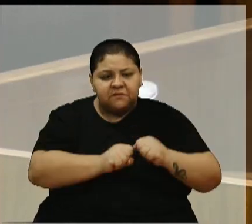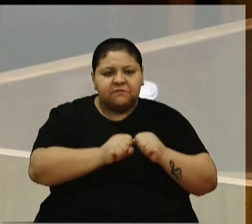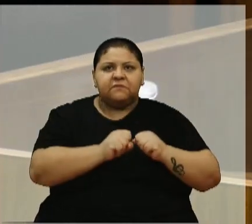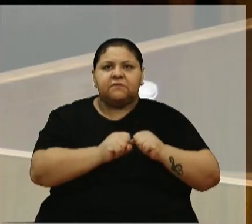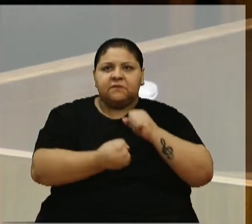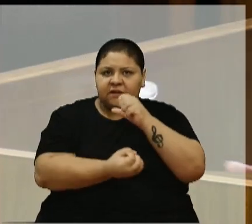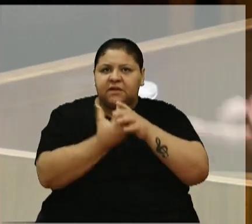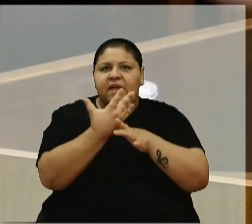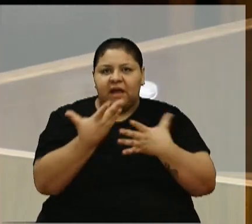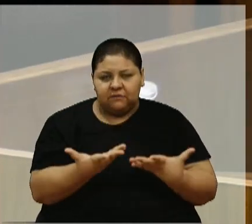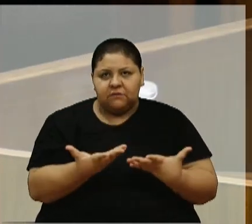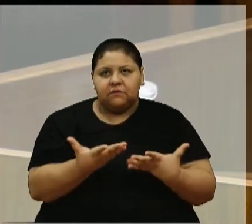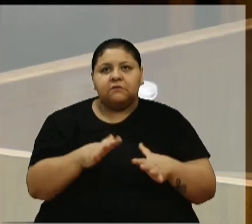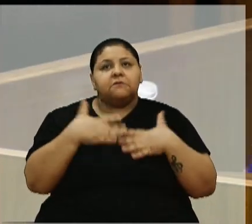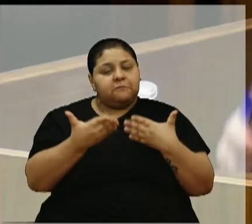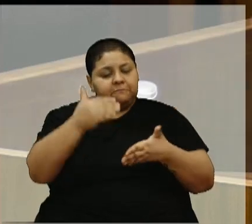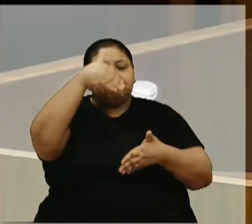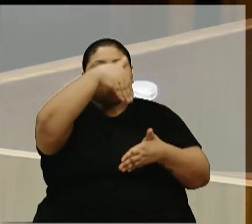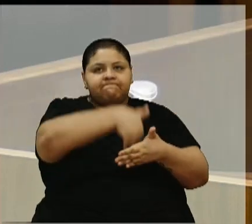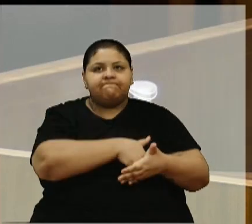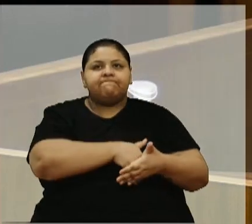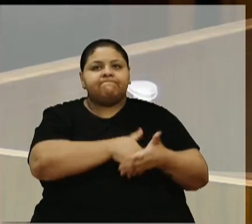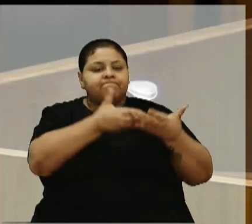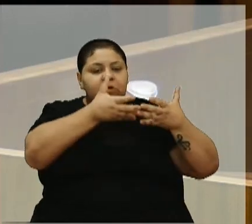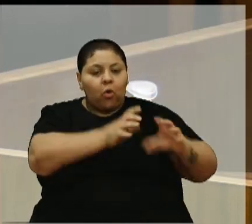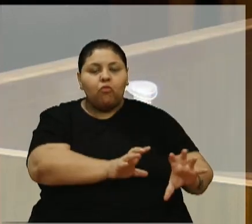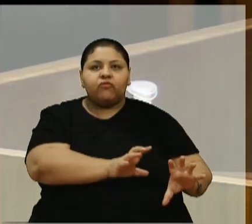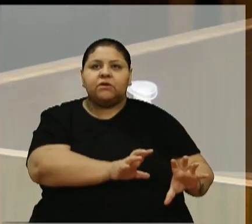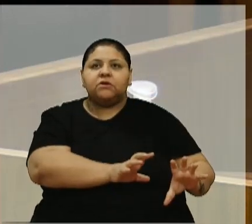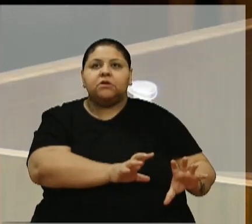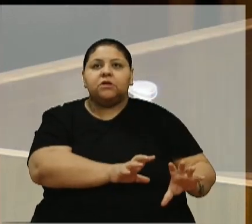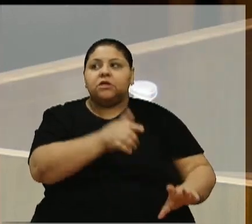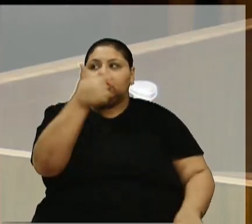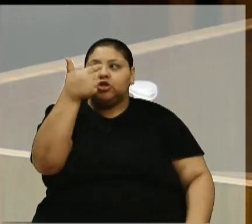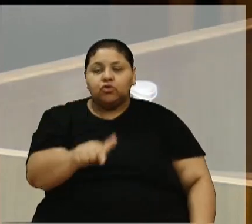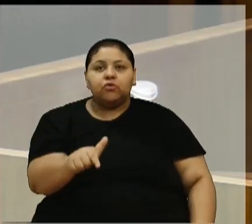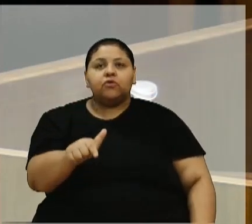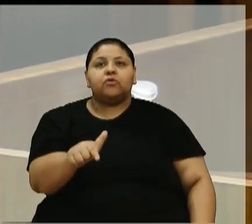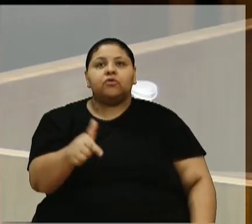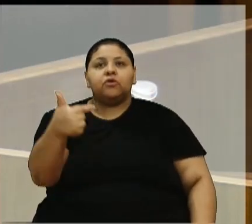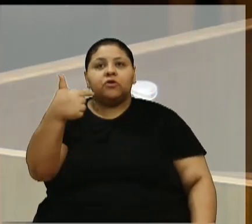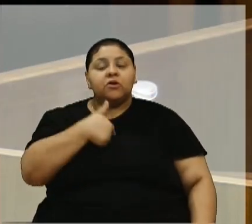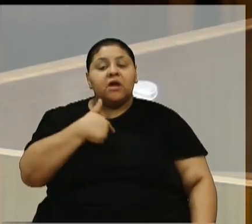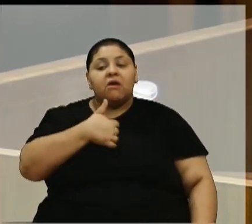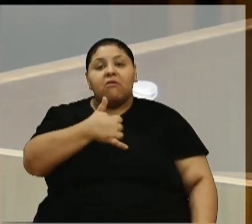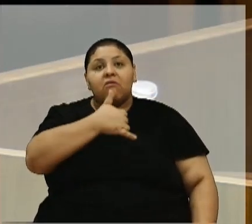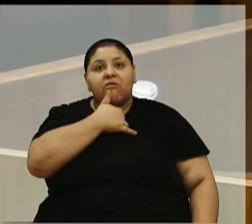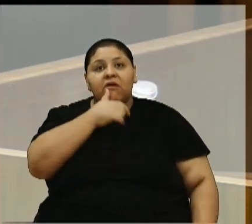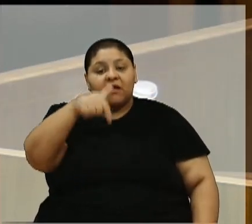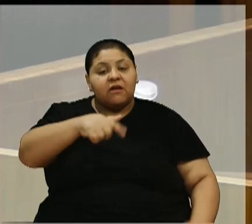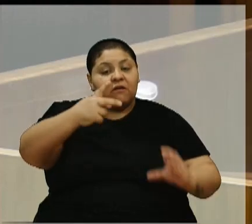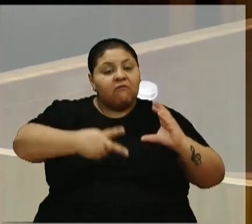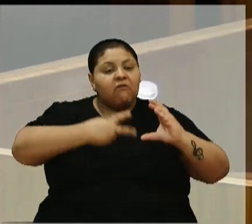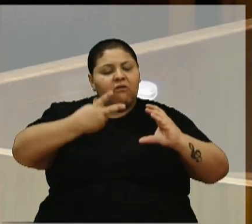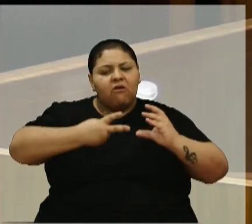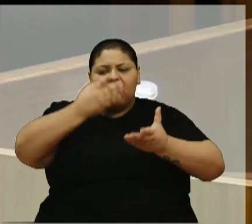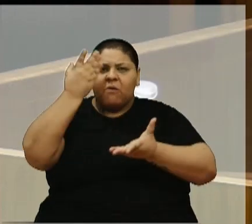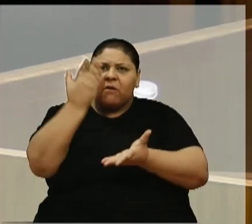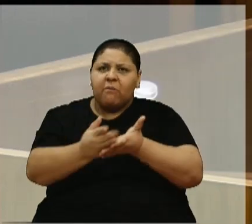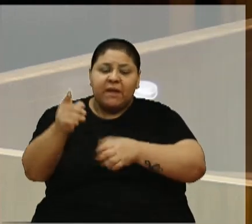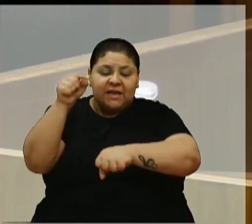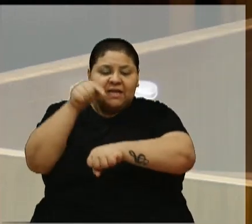constituídos. Então, meu voto vai ser contrário e, mais uma vez, eu lastimo que essa Câmara perca